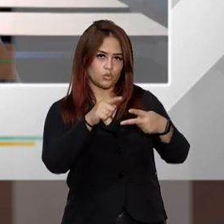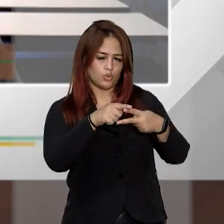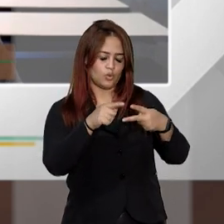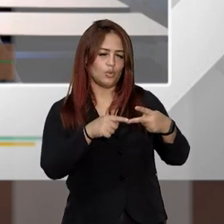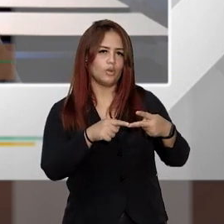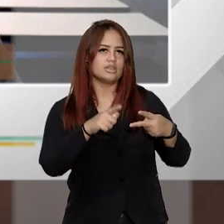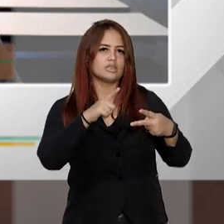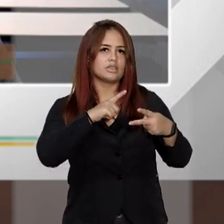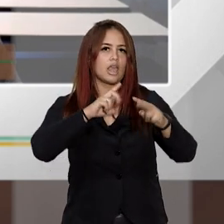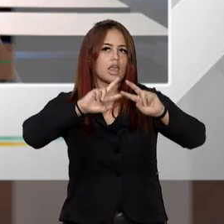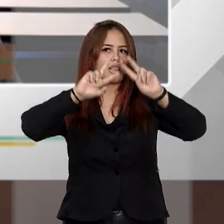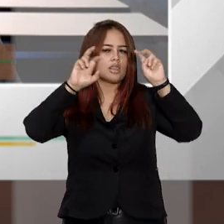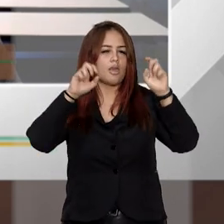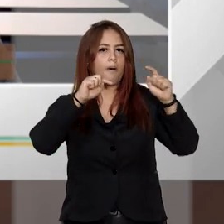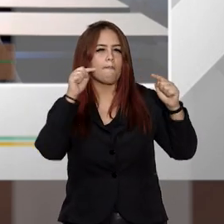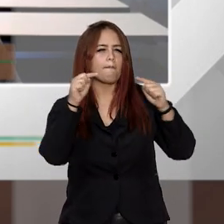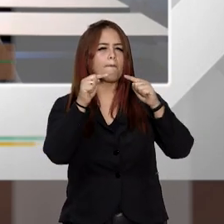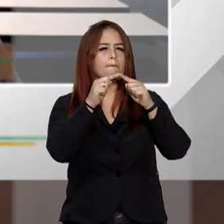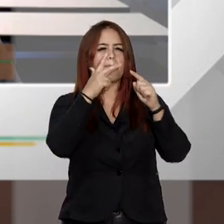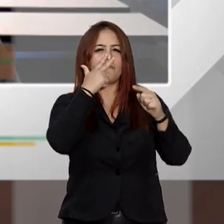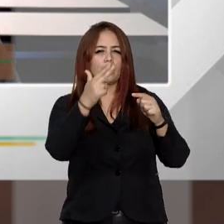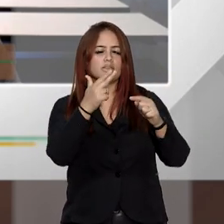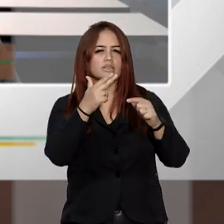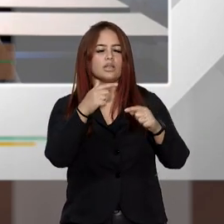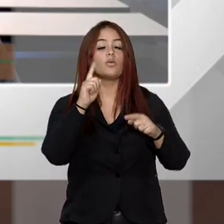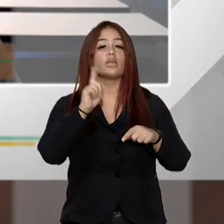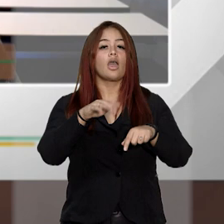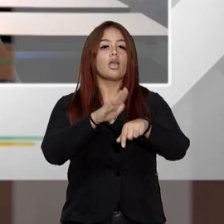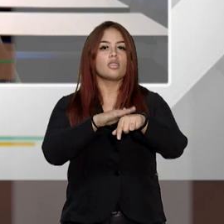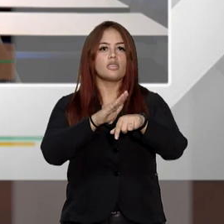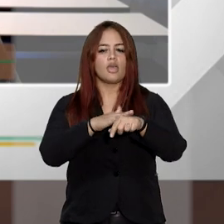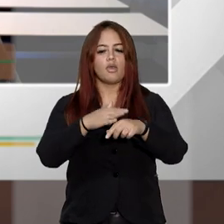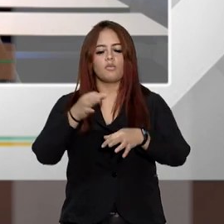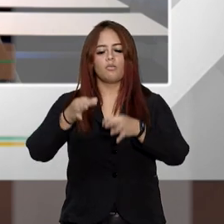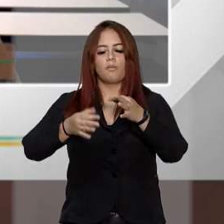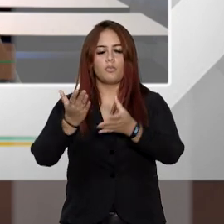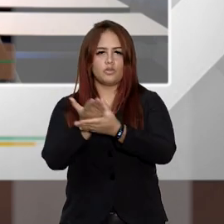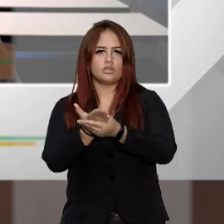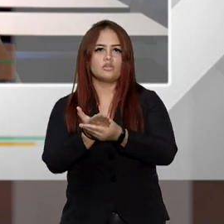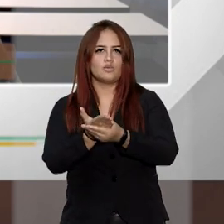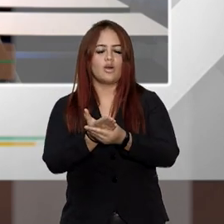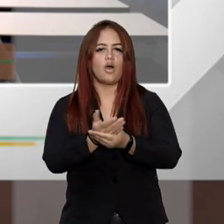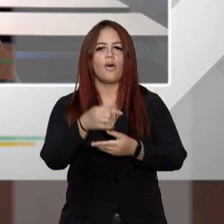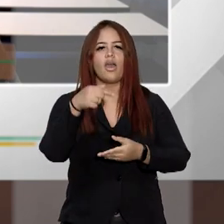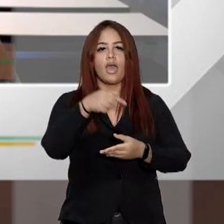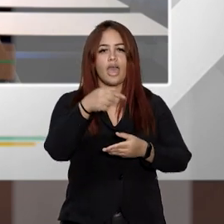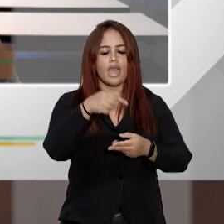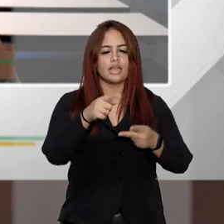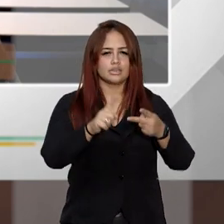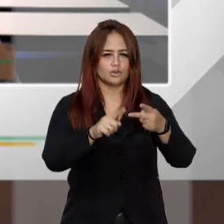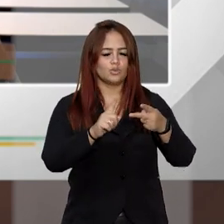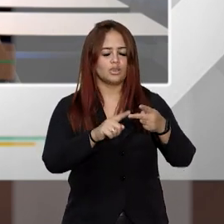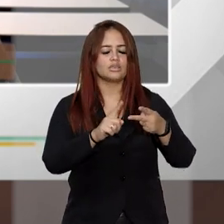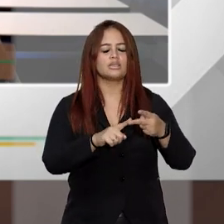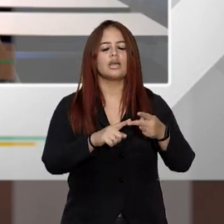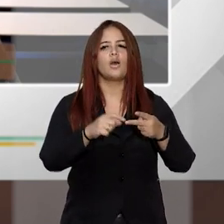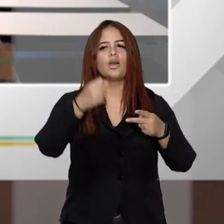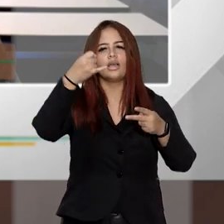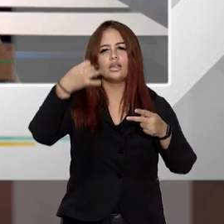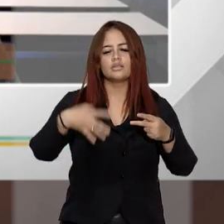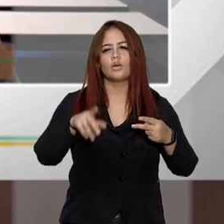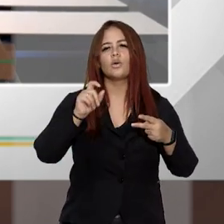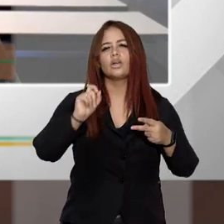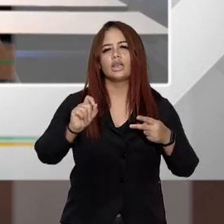versem sobre o mesmo tema, né, que é o tempo processual, a duração razoável do processo ela determina